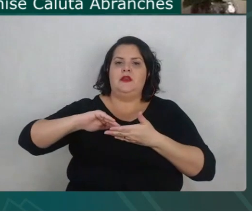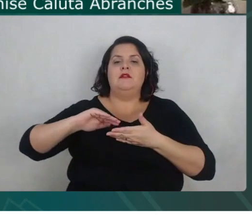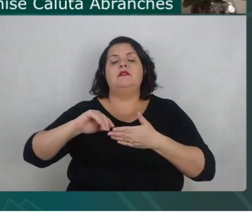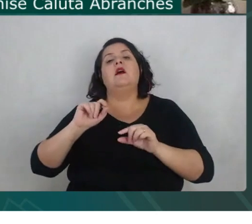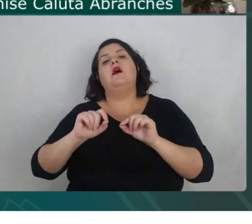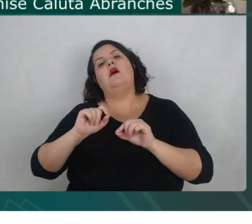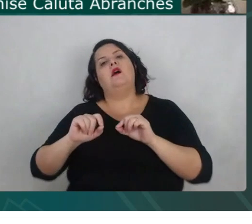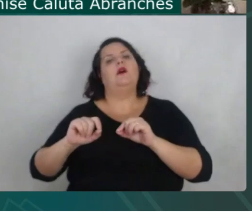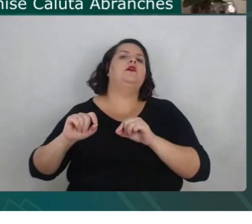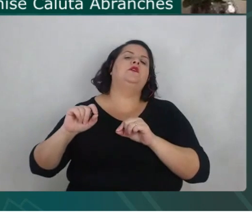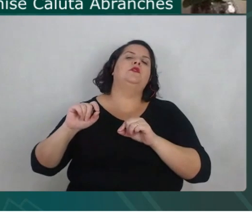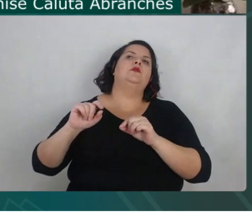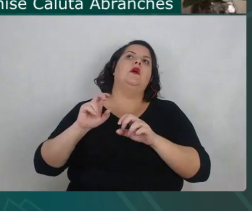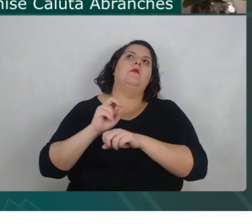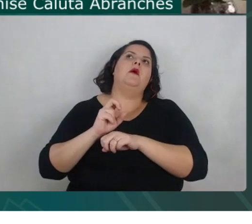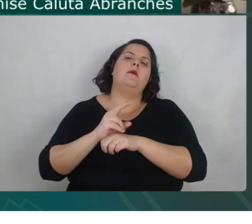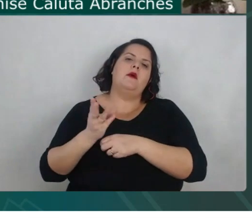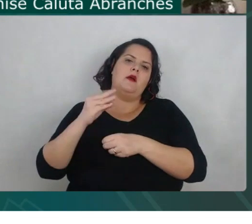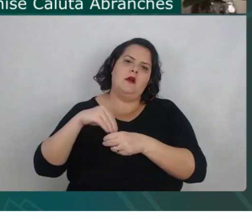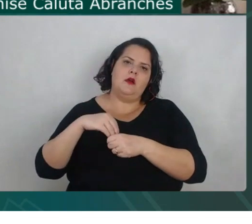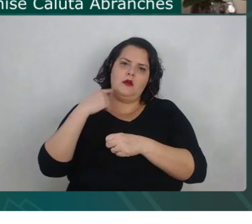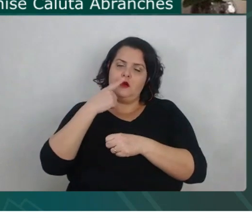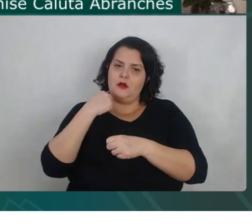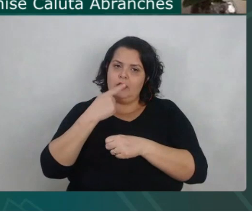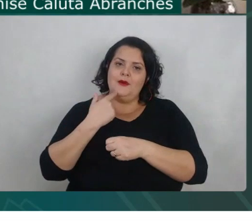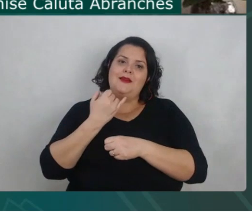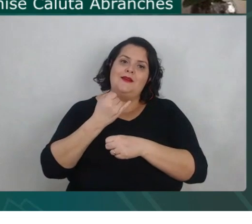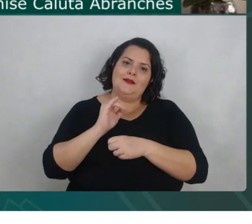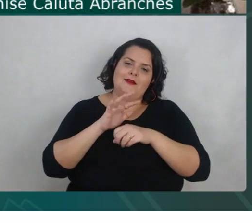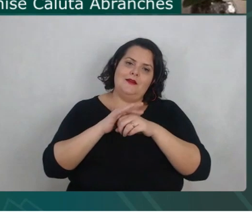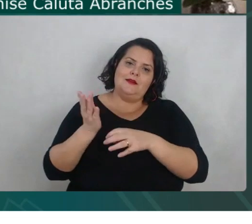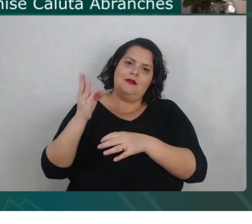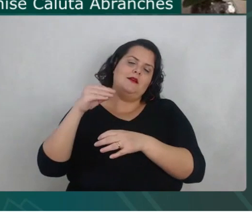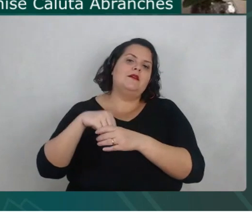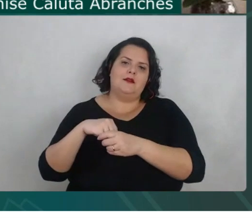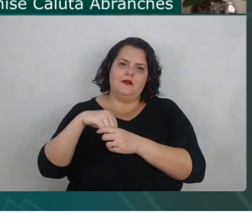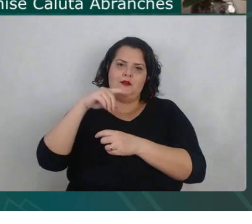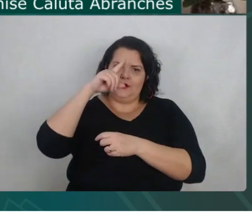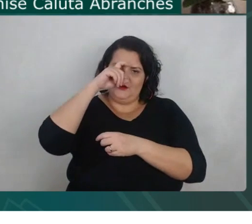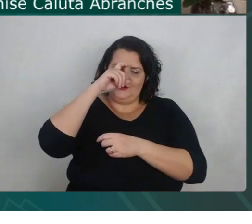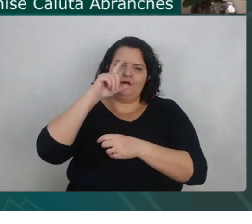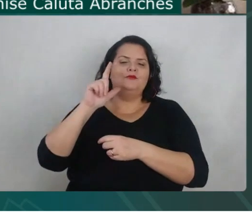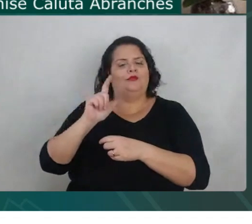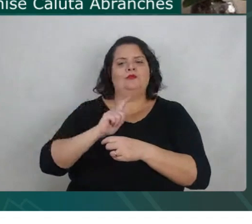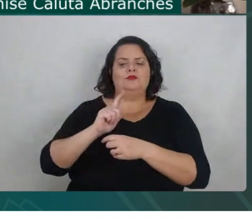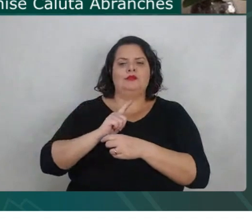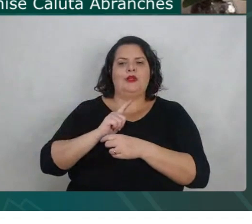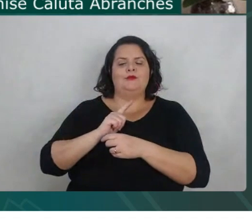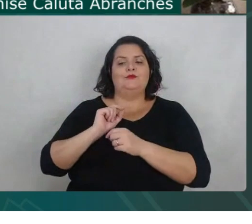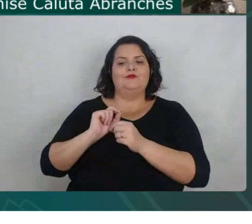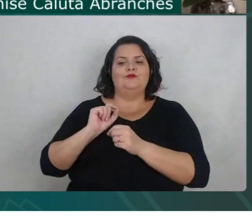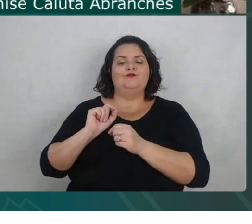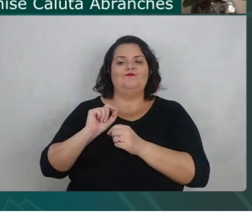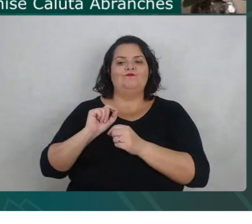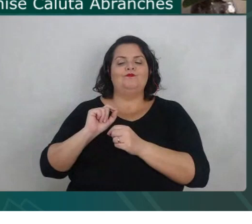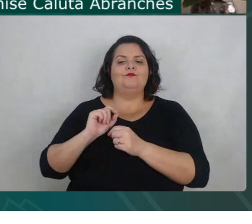paciente em ambiente hospitalar, ou seja, nesse âmbito da internação, ele tem uma